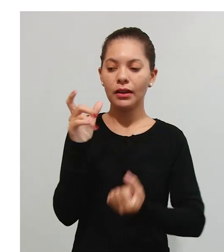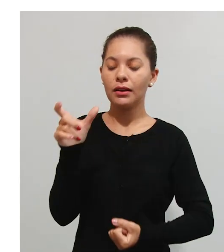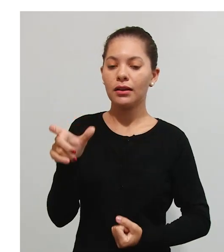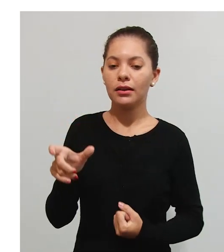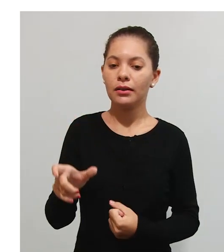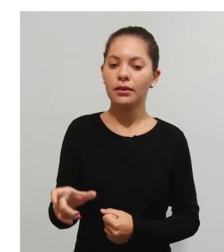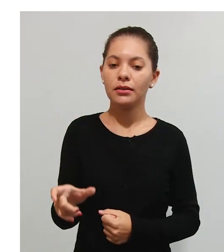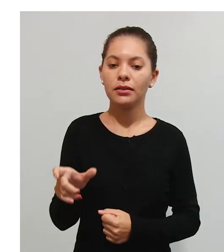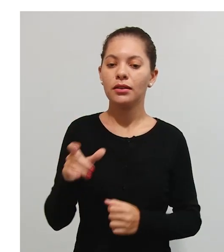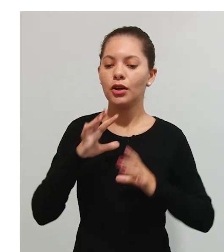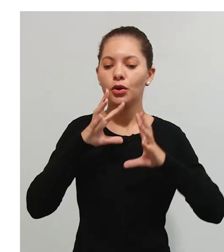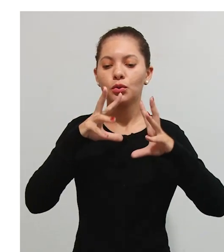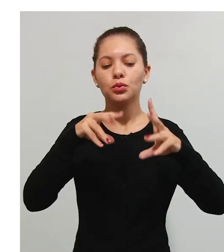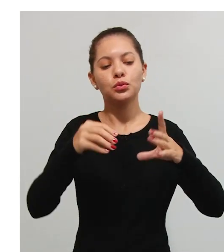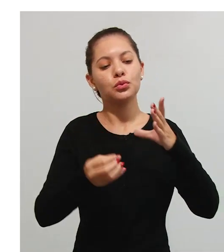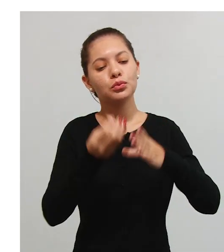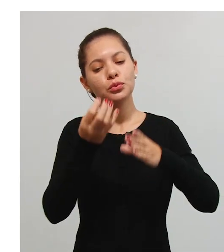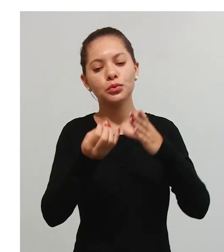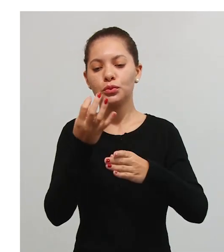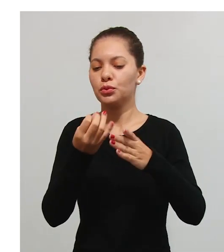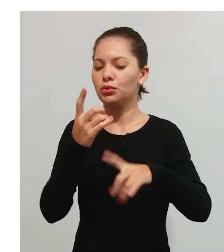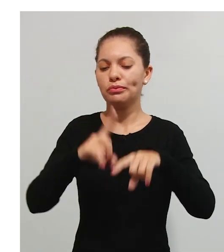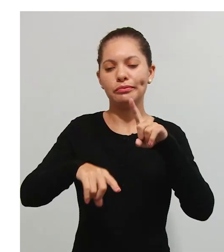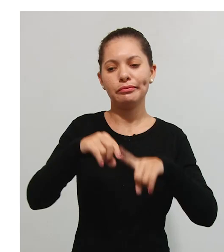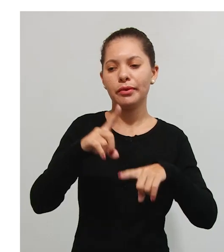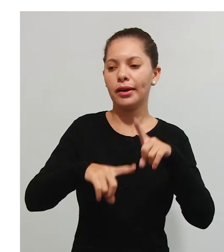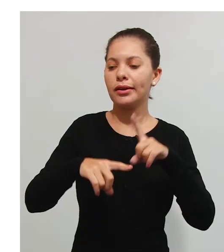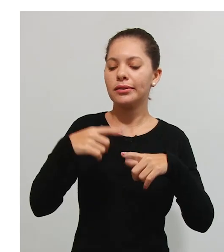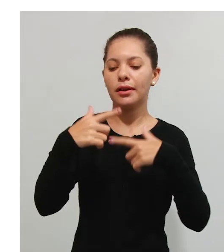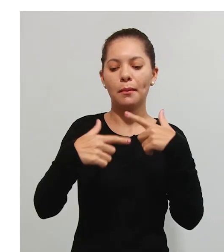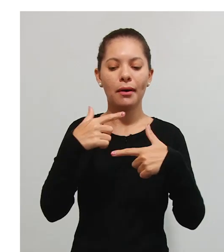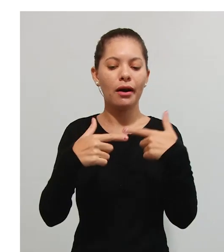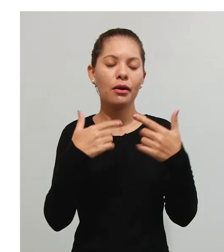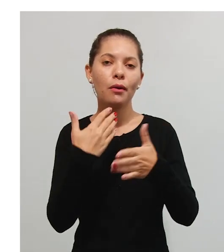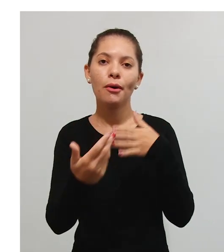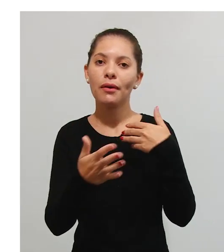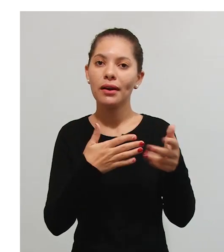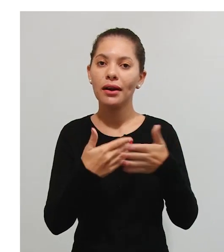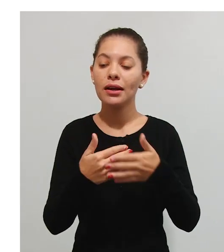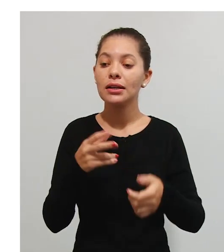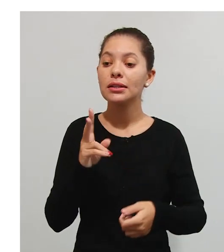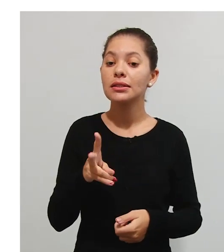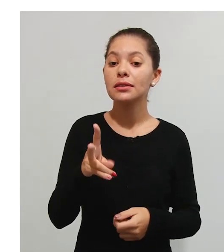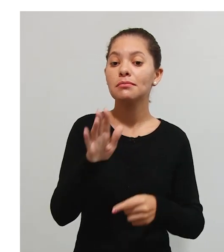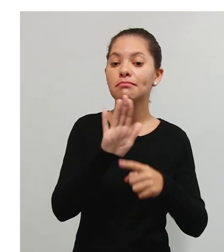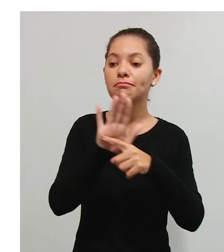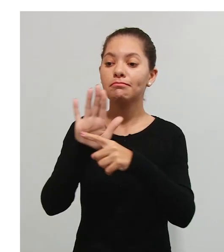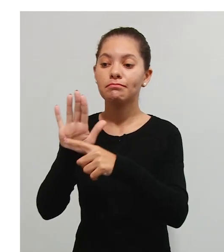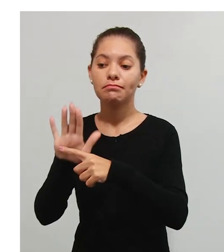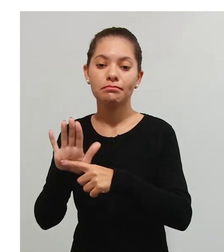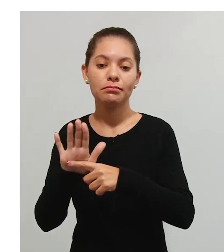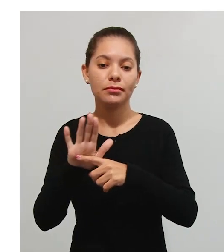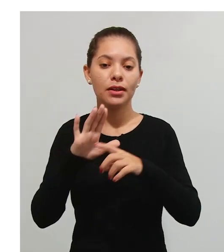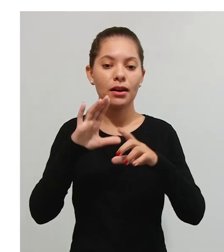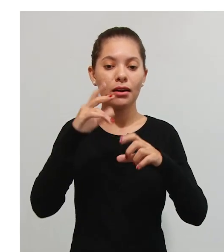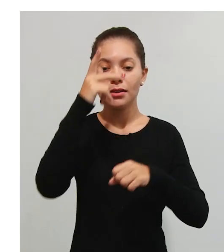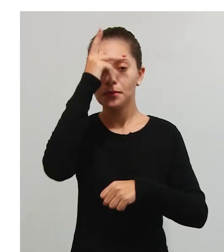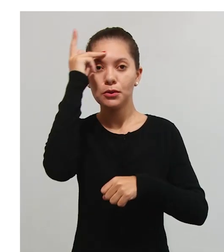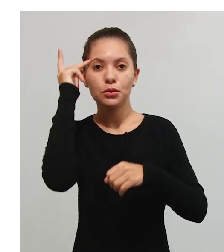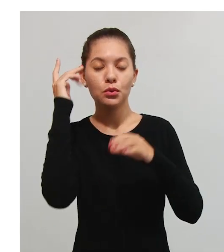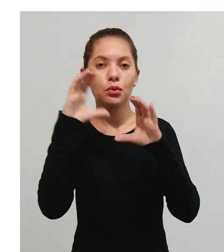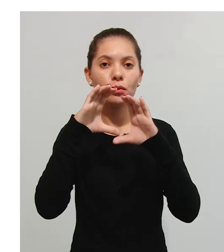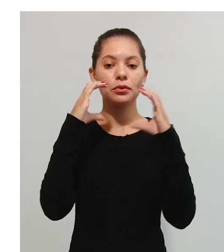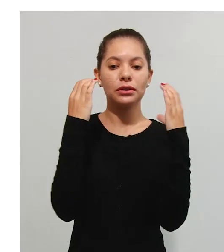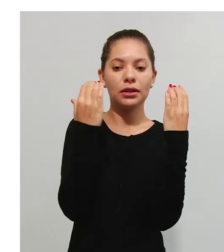Já no empreendedorismo social, tudo que é produzido, seja bens ou serviços, é sempre para a comunidade, local